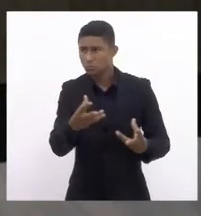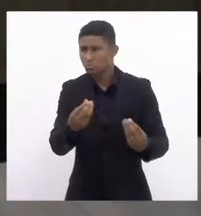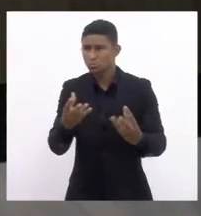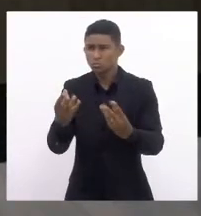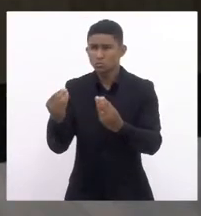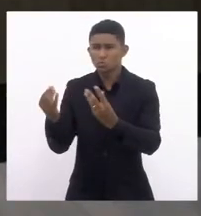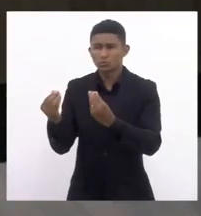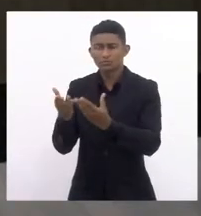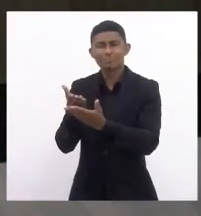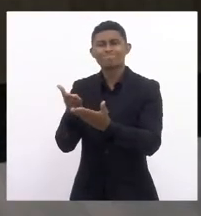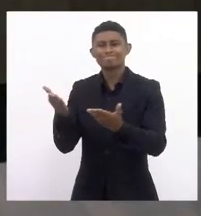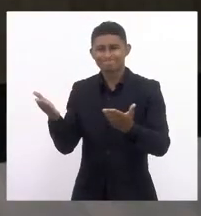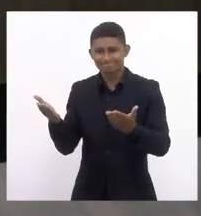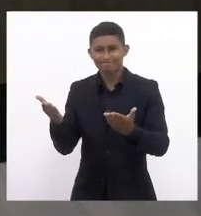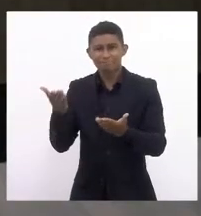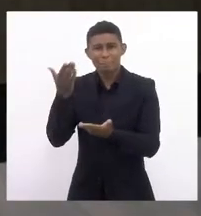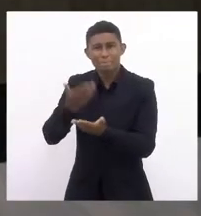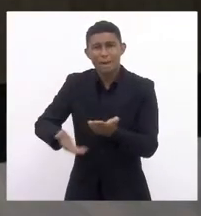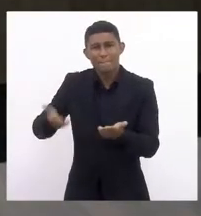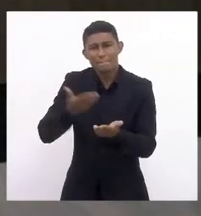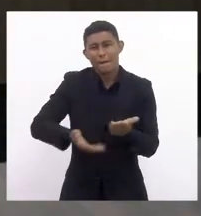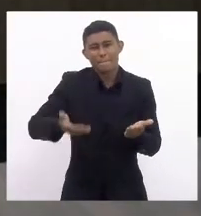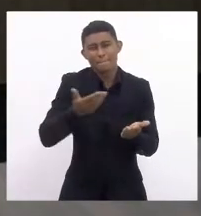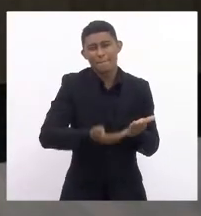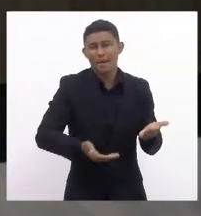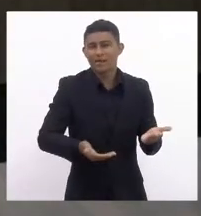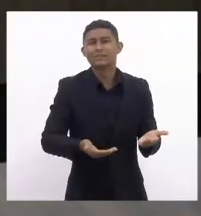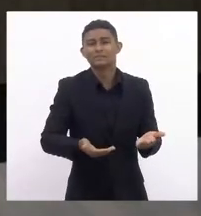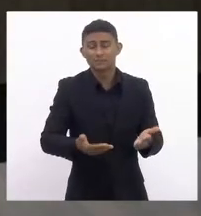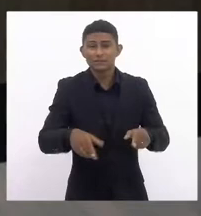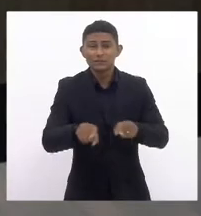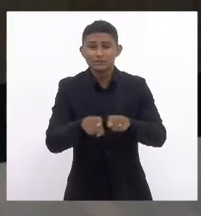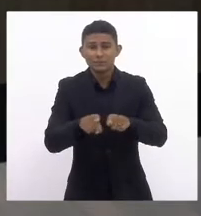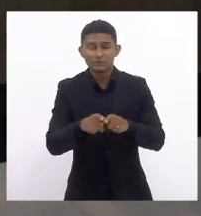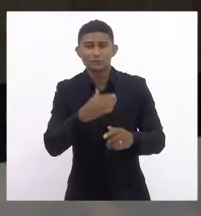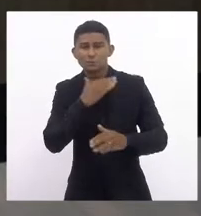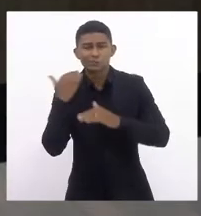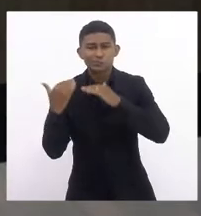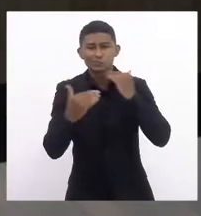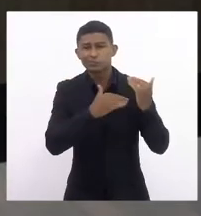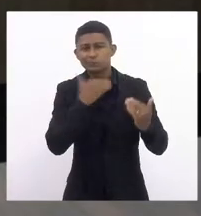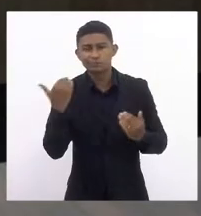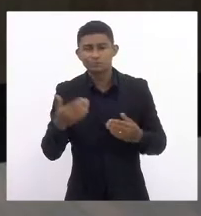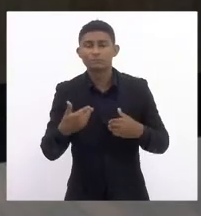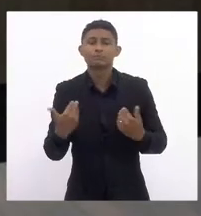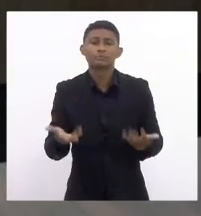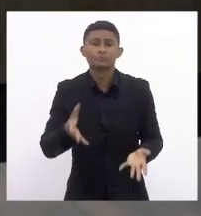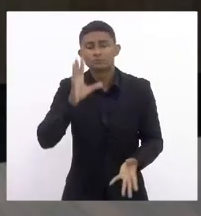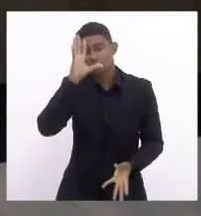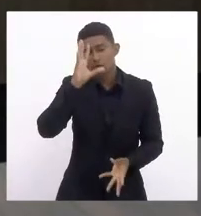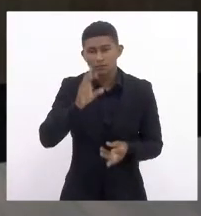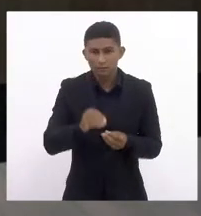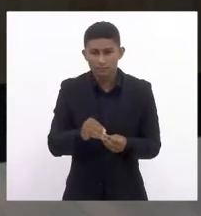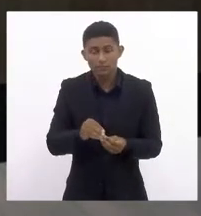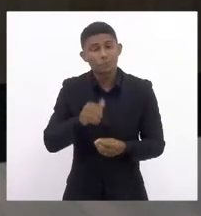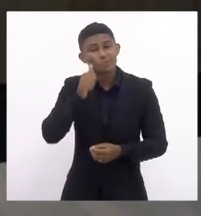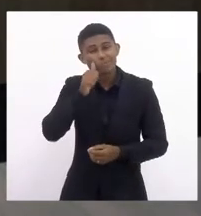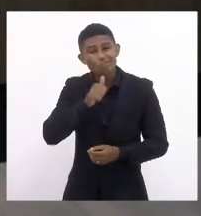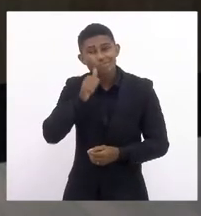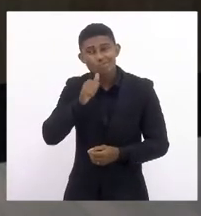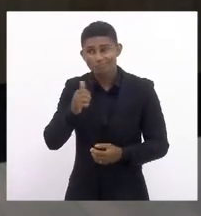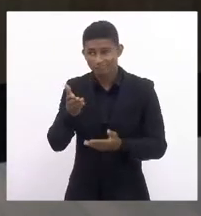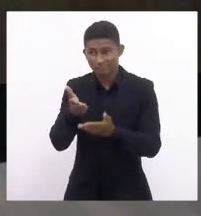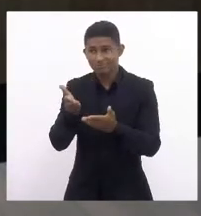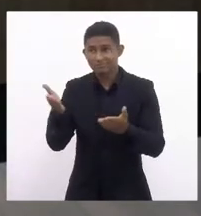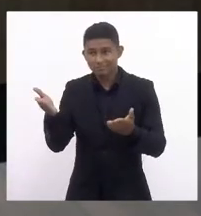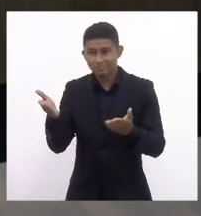atingidas, vieram a perder suas vidas, o que quer dizer que as mulheres estão, muitas das vezes,